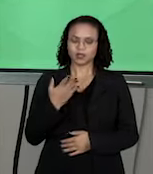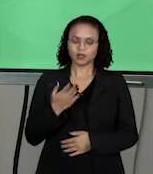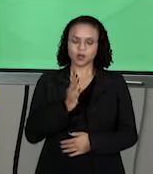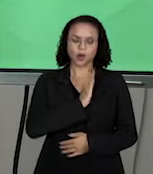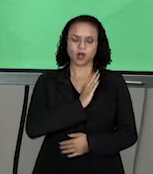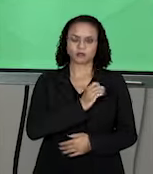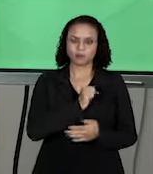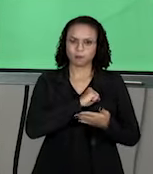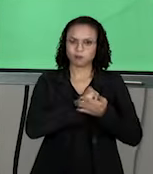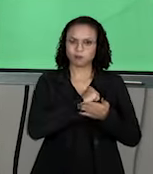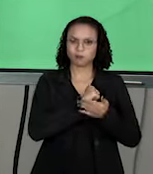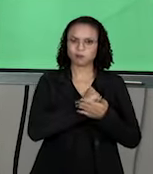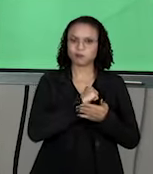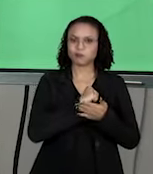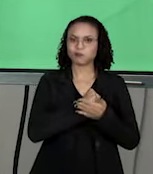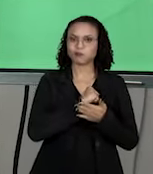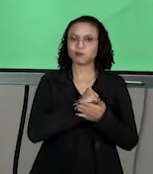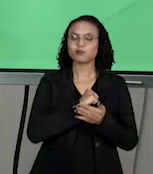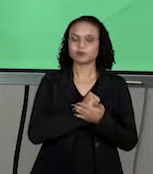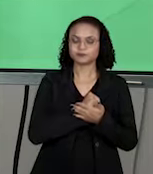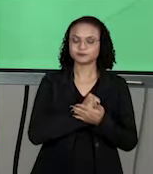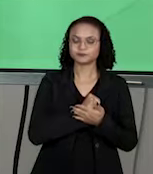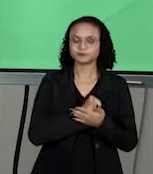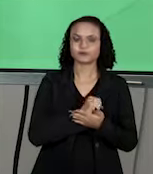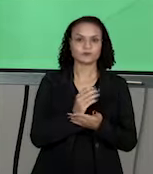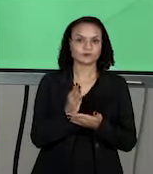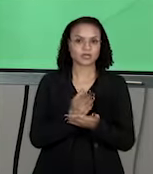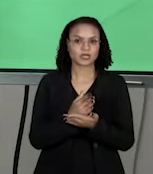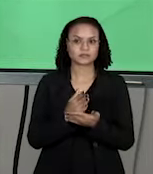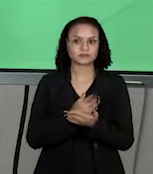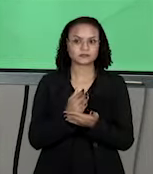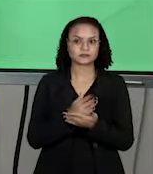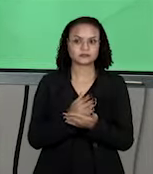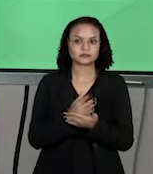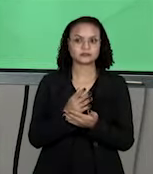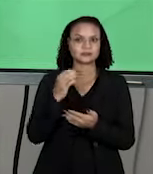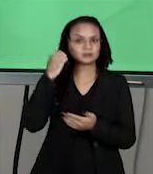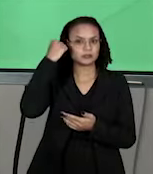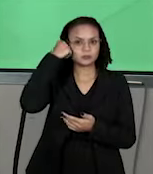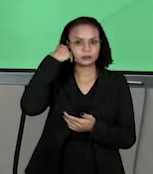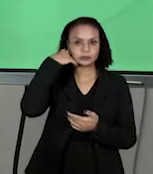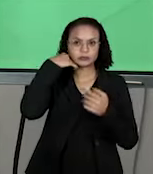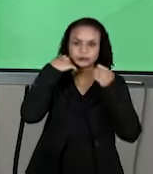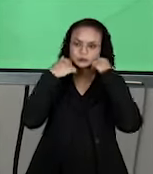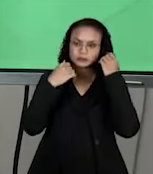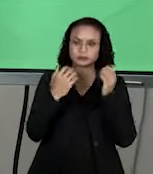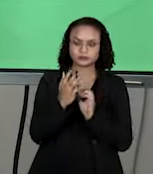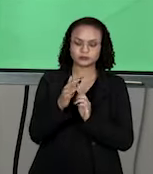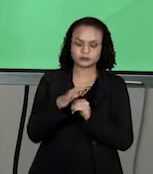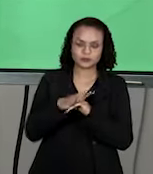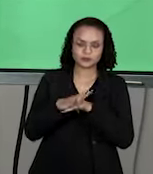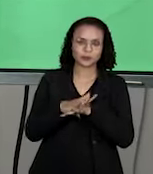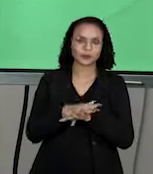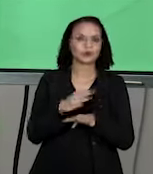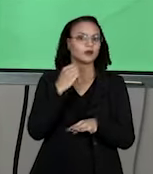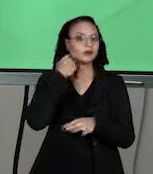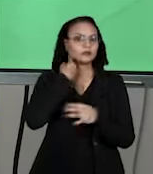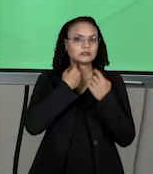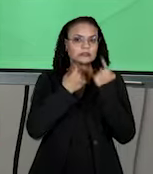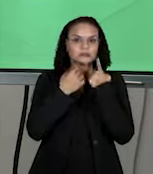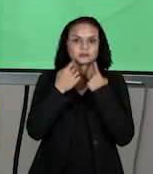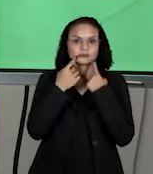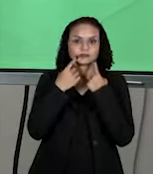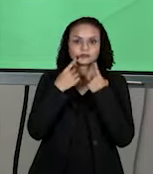coração acelera? Às vezes você tem, né, o suor aí nas mãos, na nuca, você fica